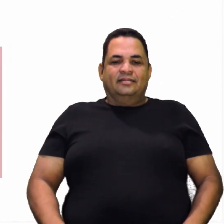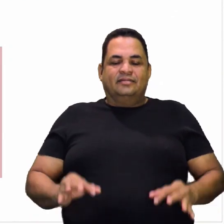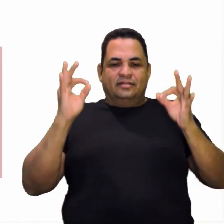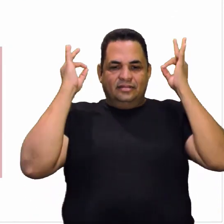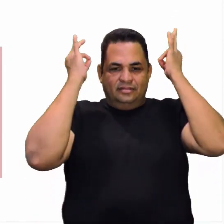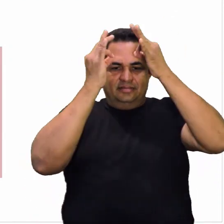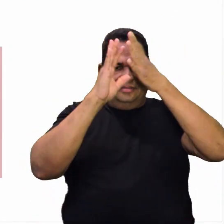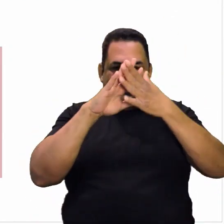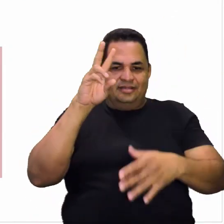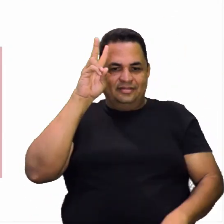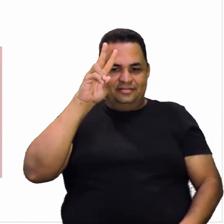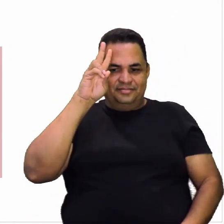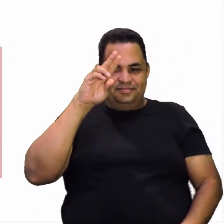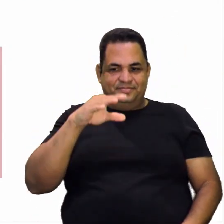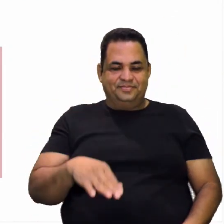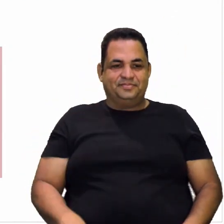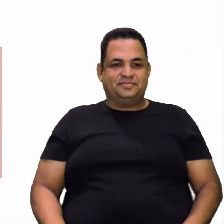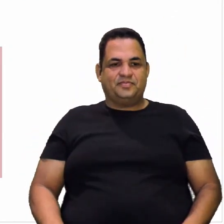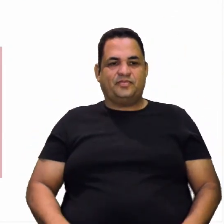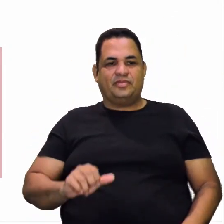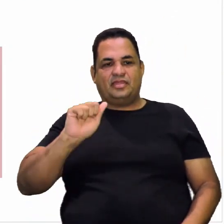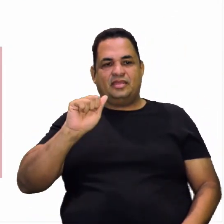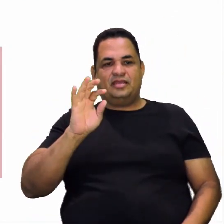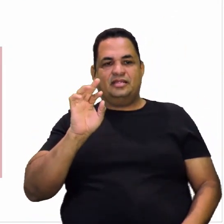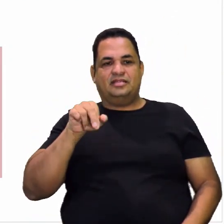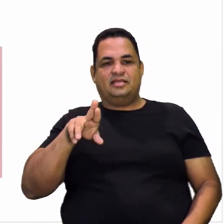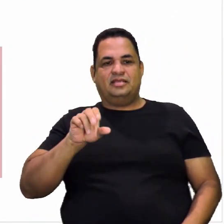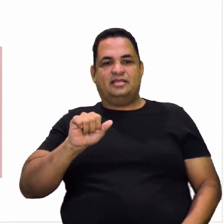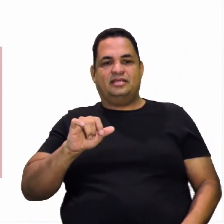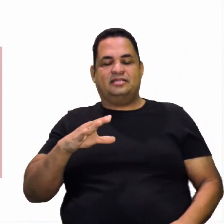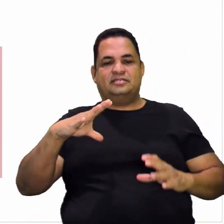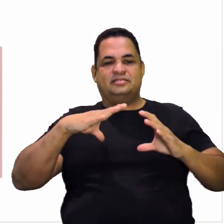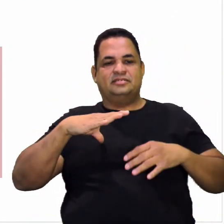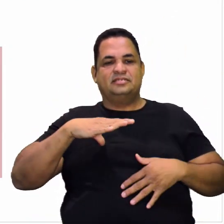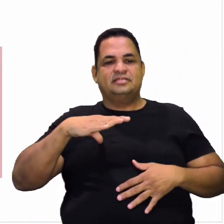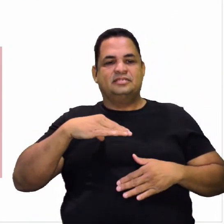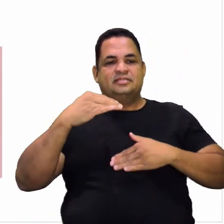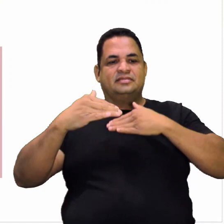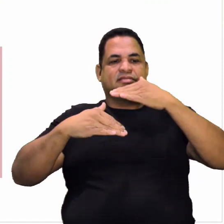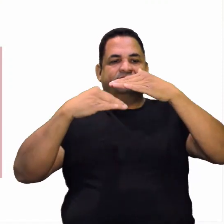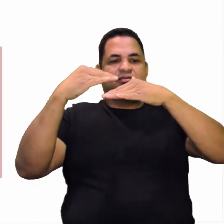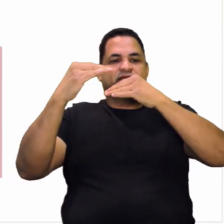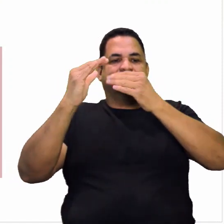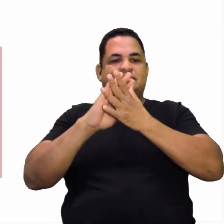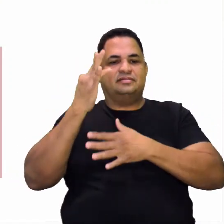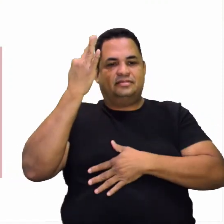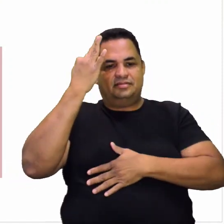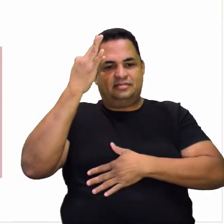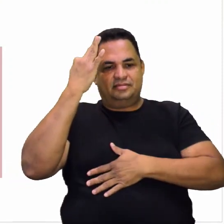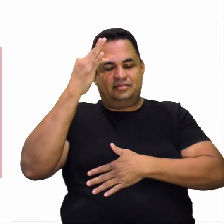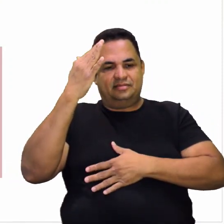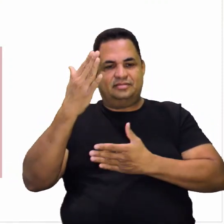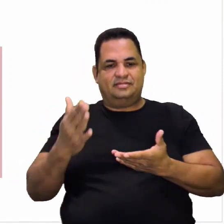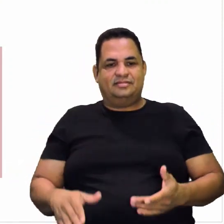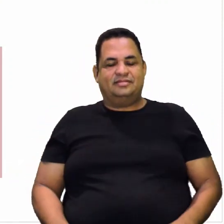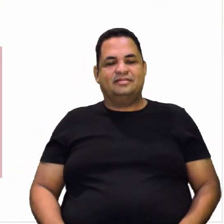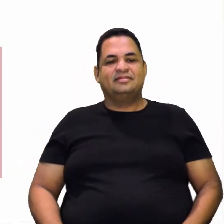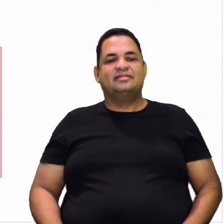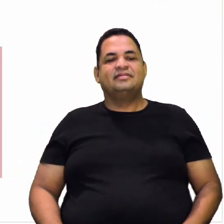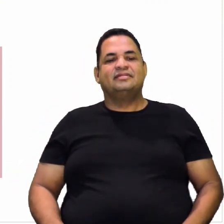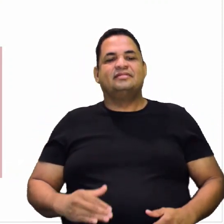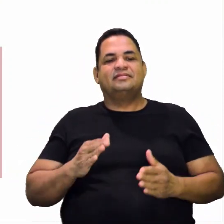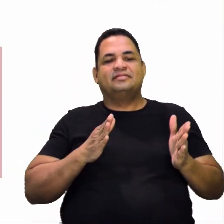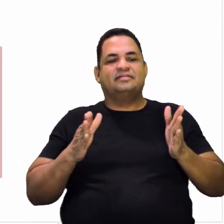Lembra? Atenas, ela foi um palco de desenvolvimento filosófico durante o